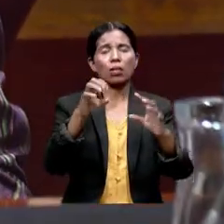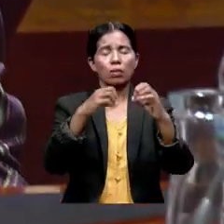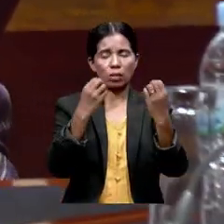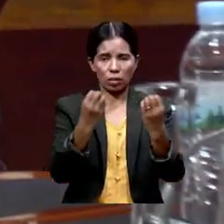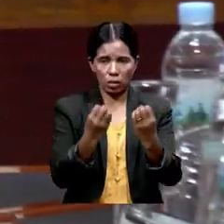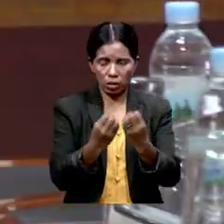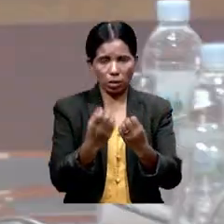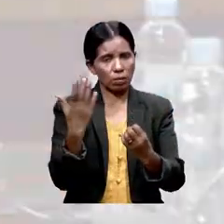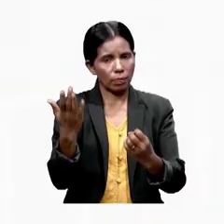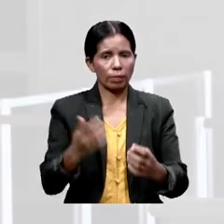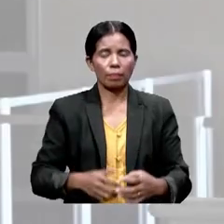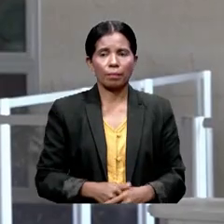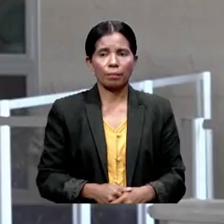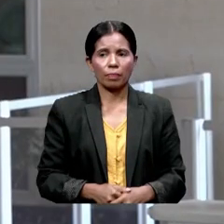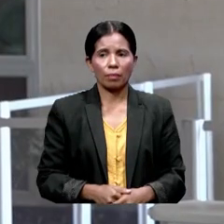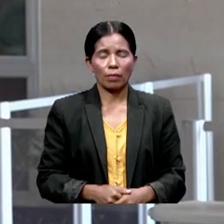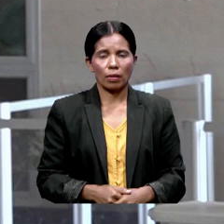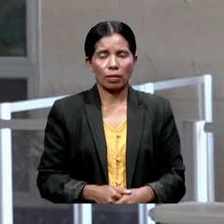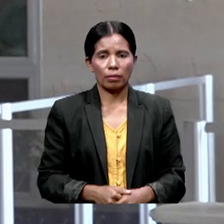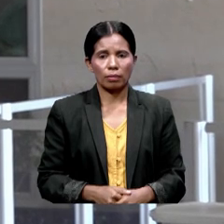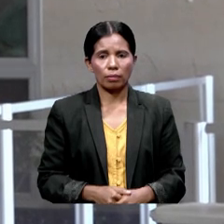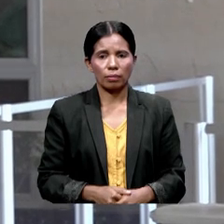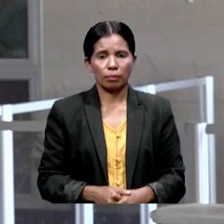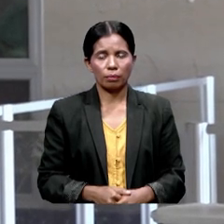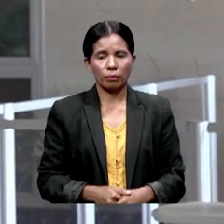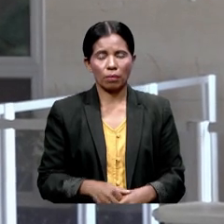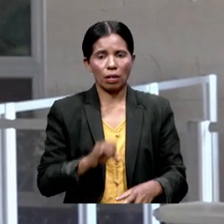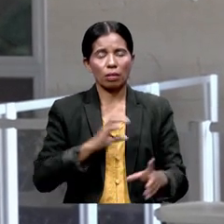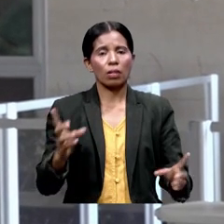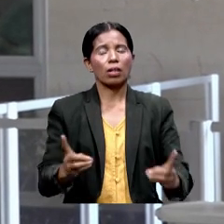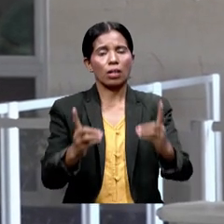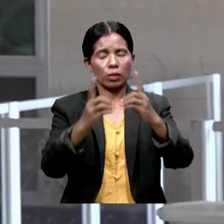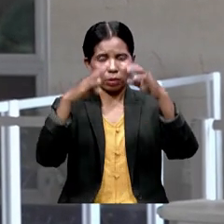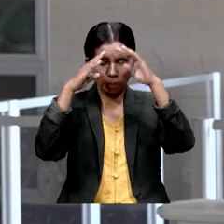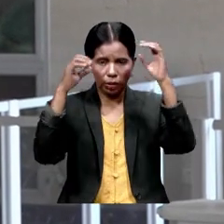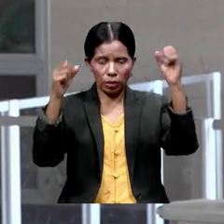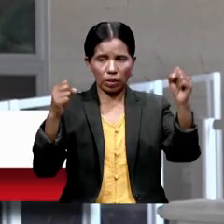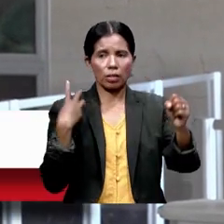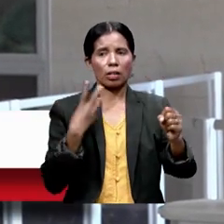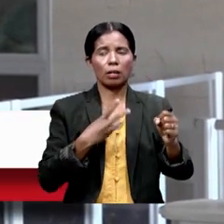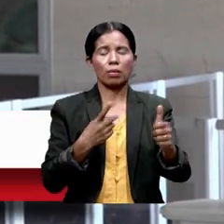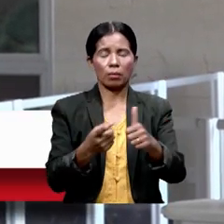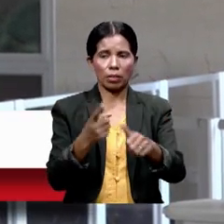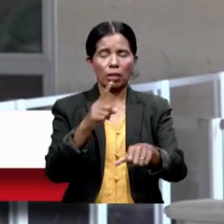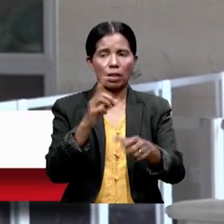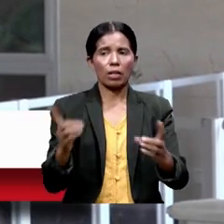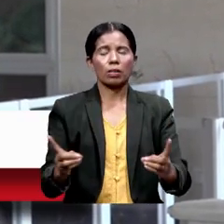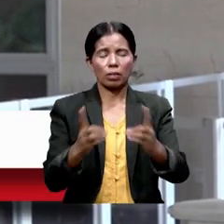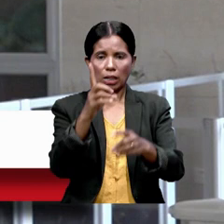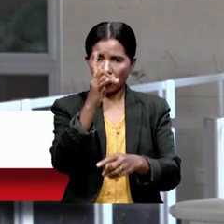refere. I was very honored to meet the president. This is my second time here in